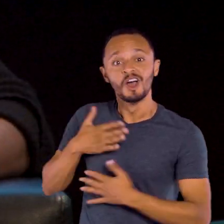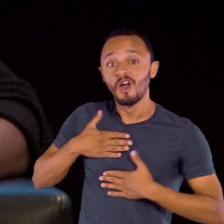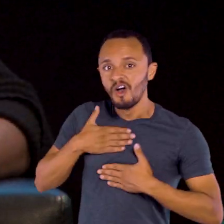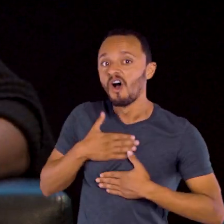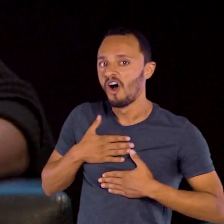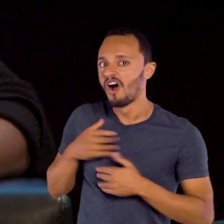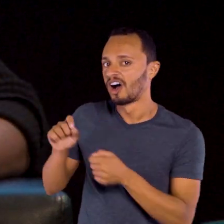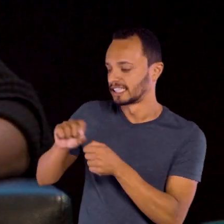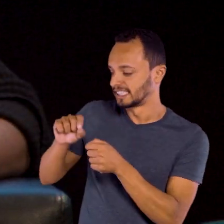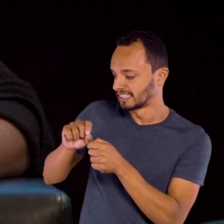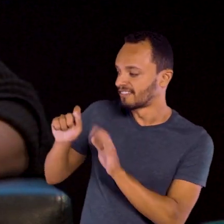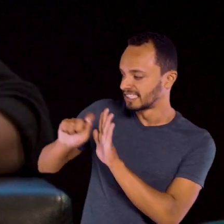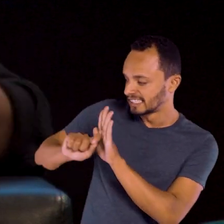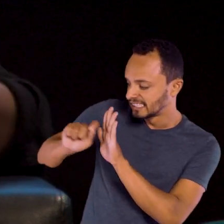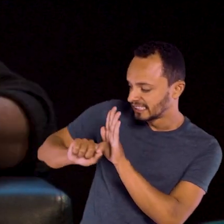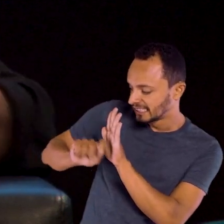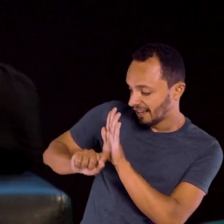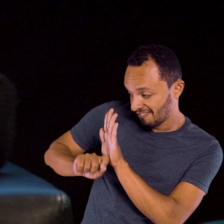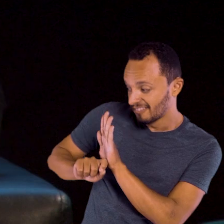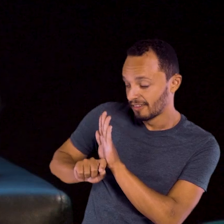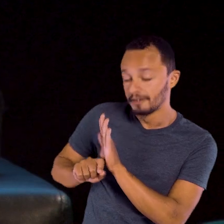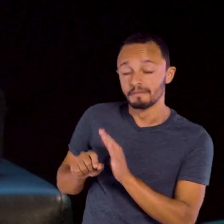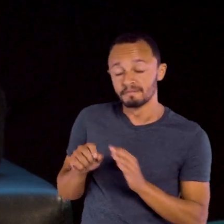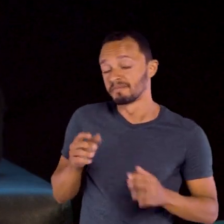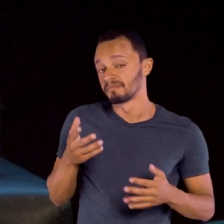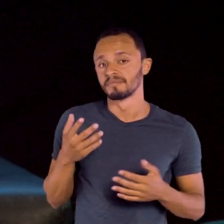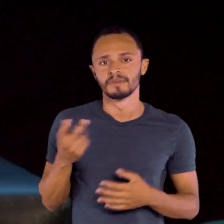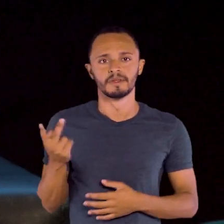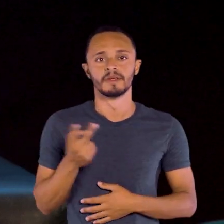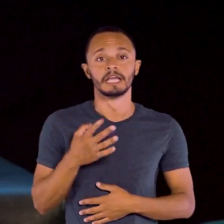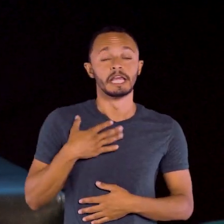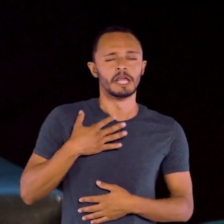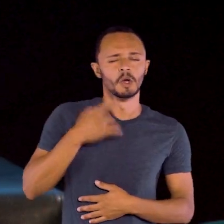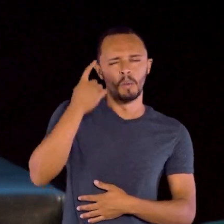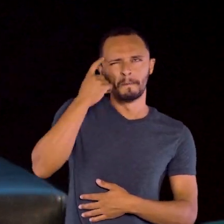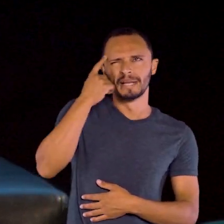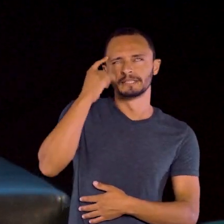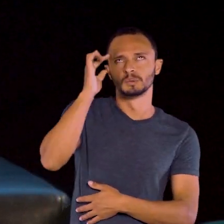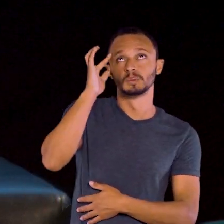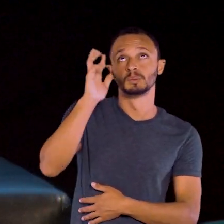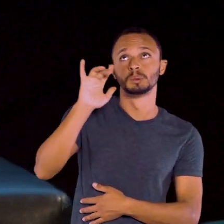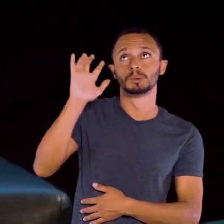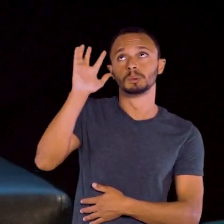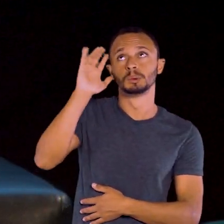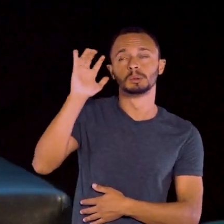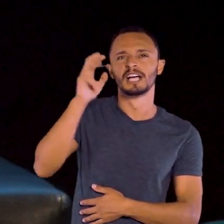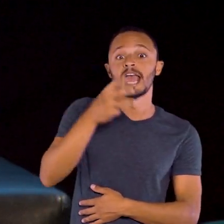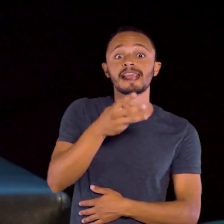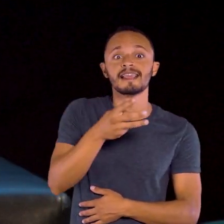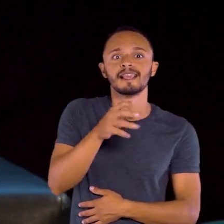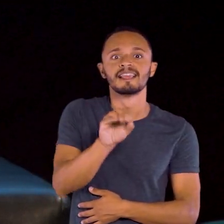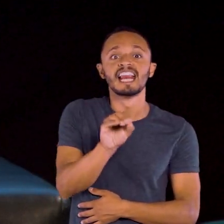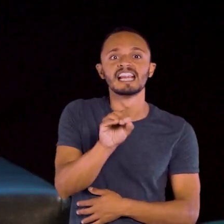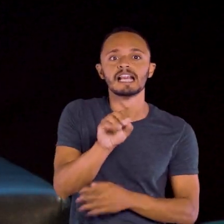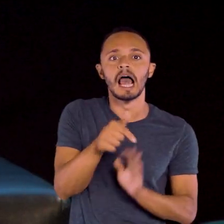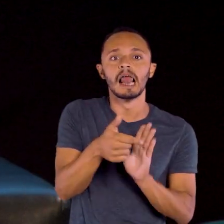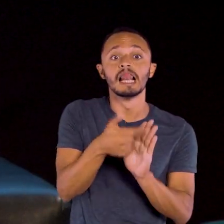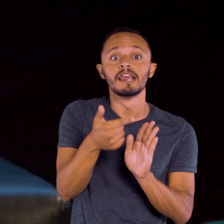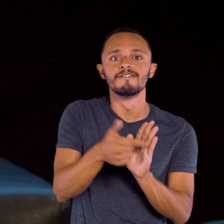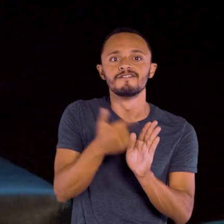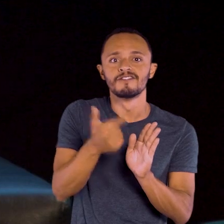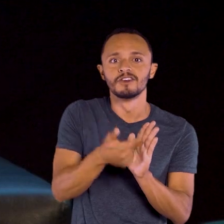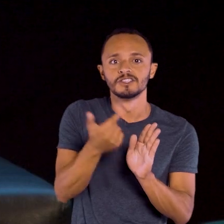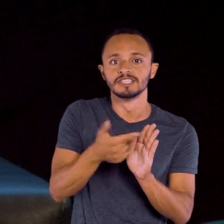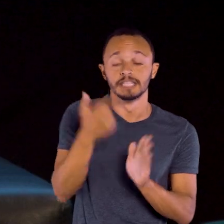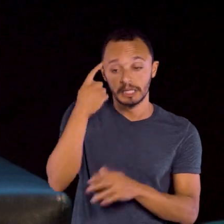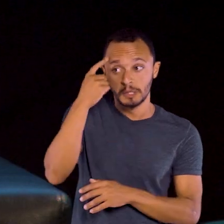faz. Então, essas obras, na verdade, elas estão todas na minha cabeça. Eu já tenho na minha cabeça, eu tenho 30 ali. Não sei se eu vou ter tempo de